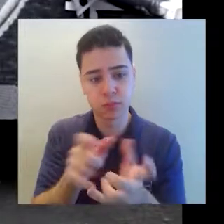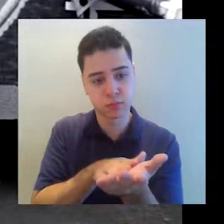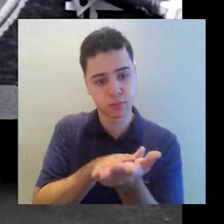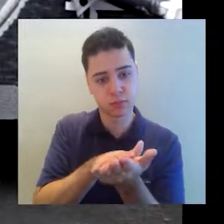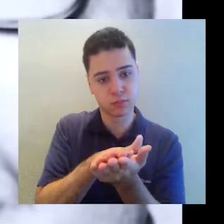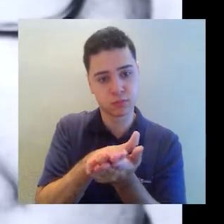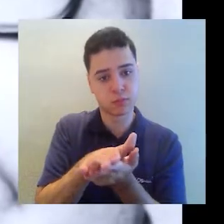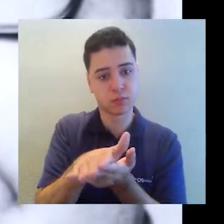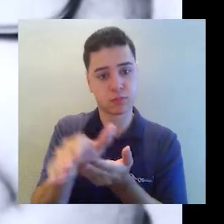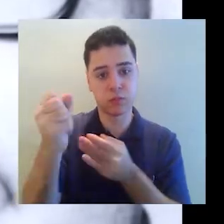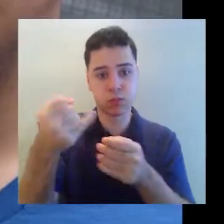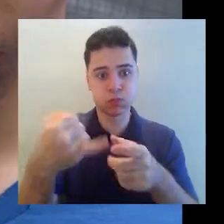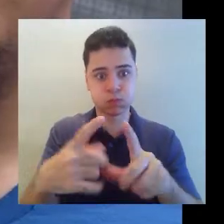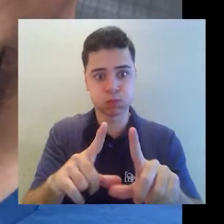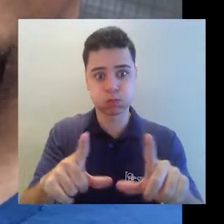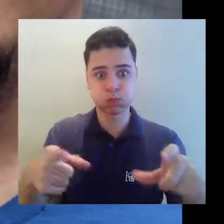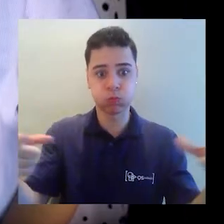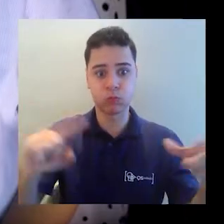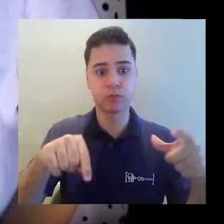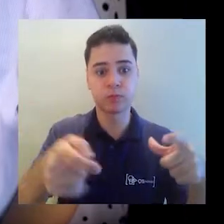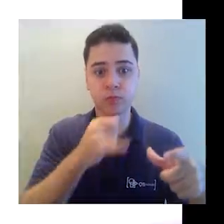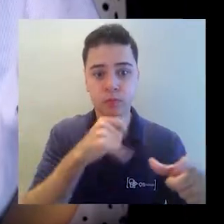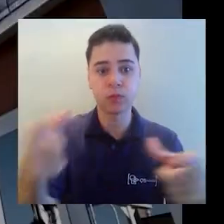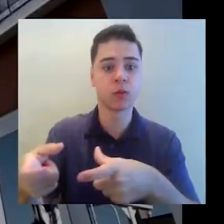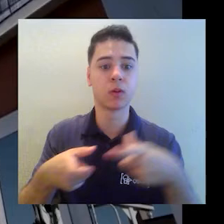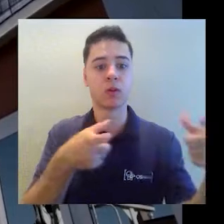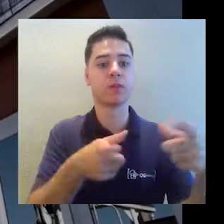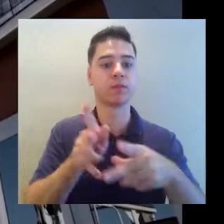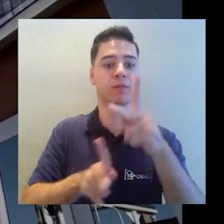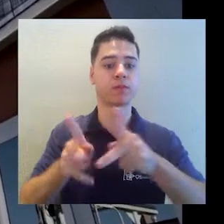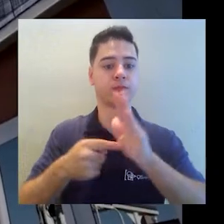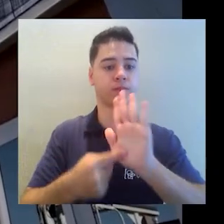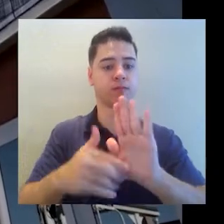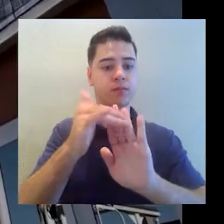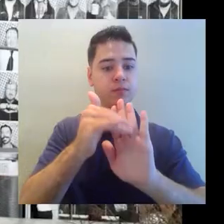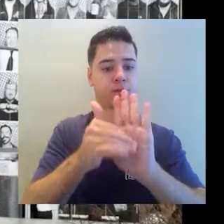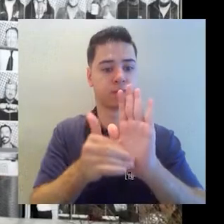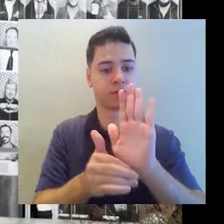e imprimindo essas imagens em grande escala, para depois levar esse material para os espaços públicos.